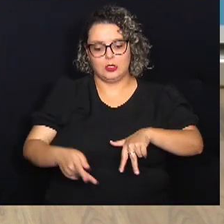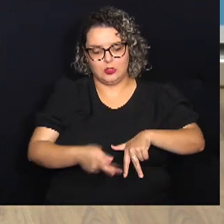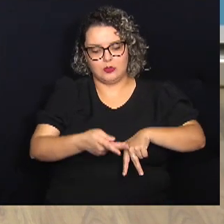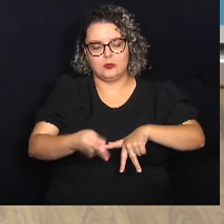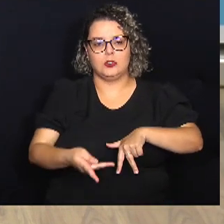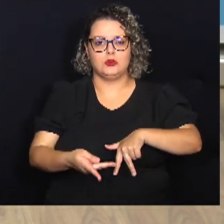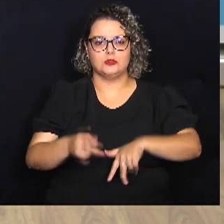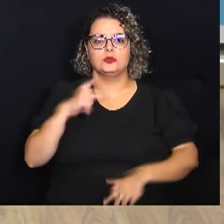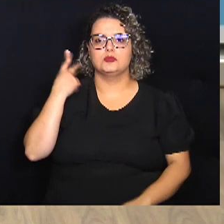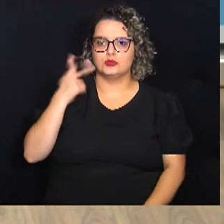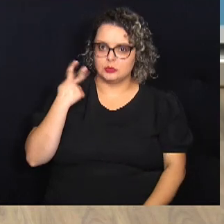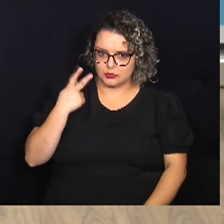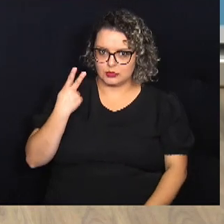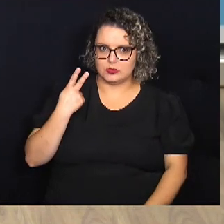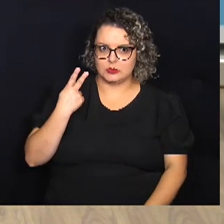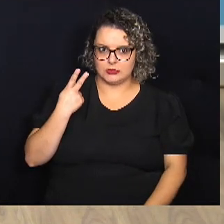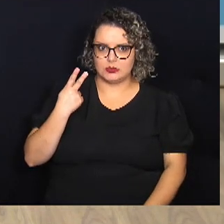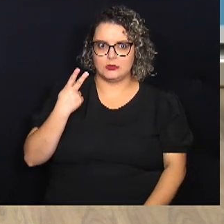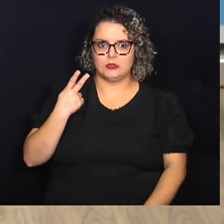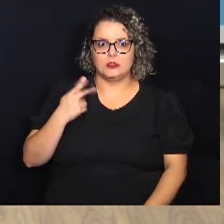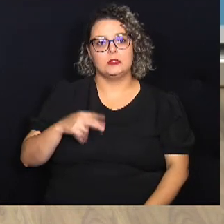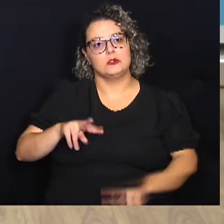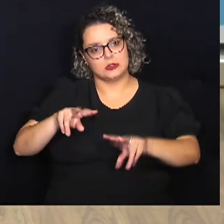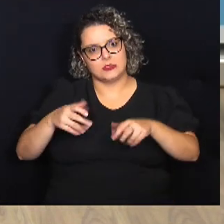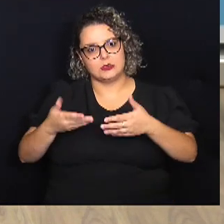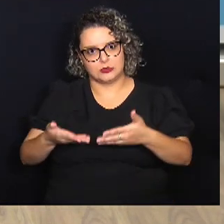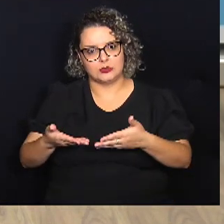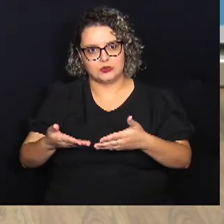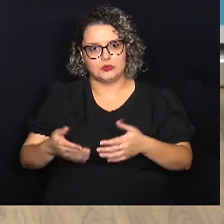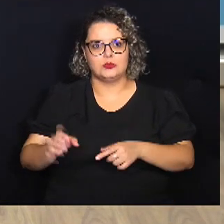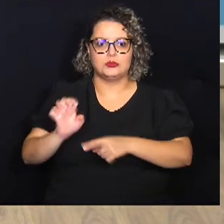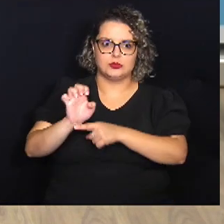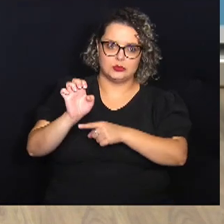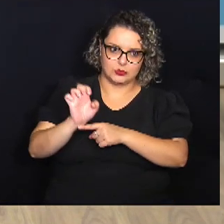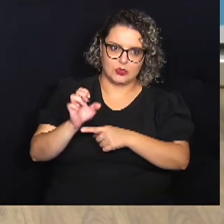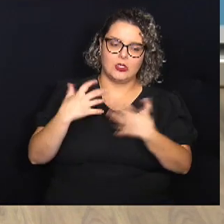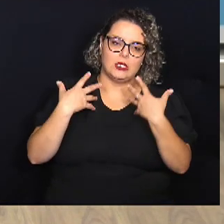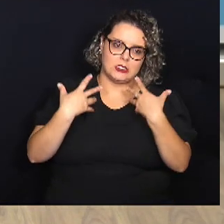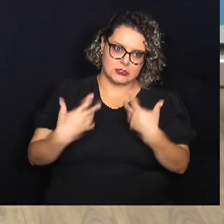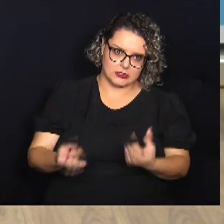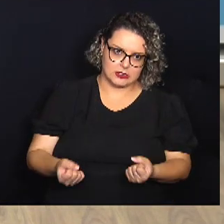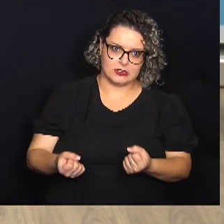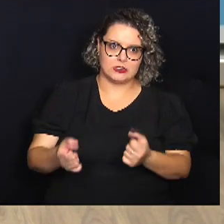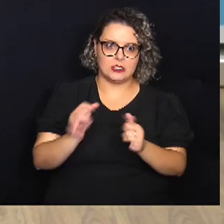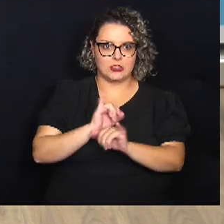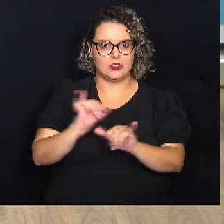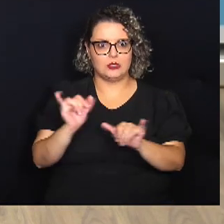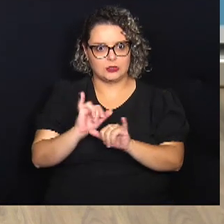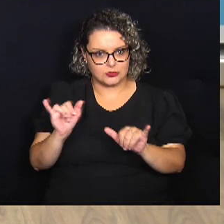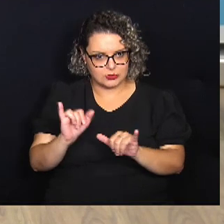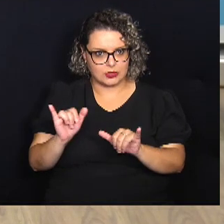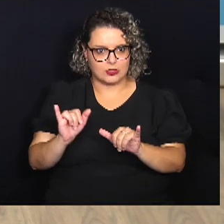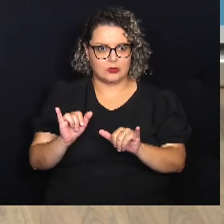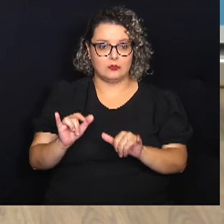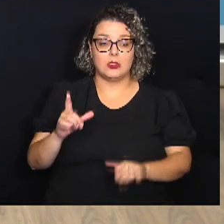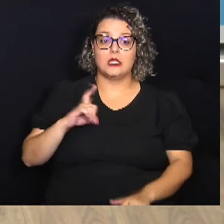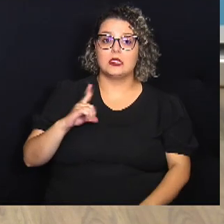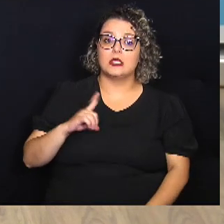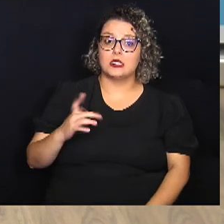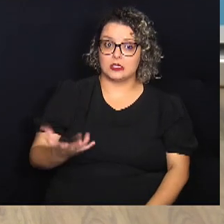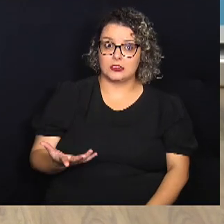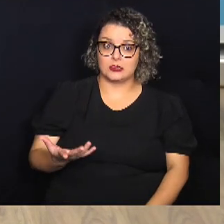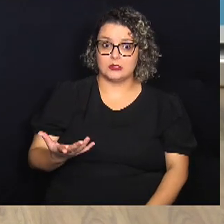dos vereadores acerca dessa questão do estado aderir à campanha para que haja aí